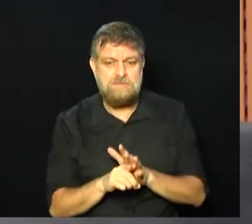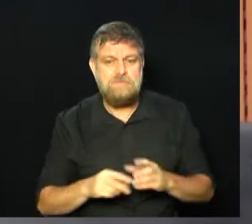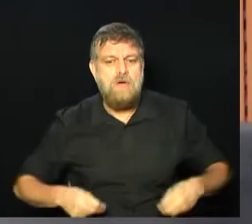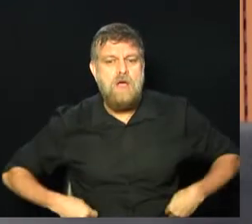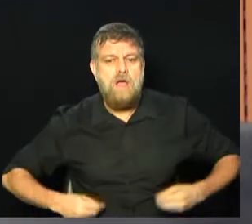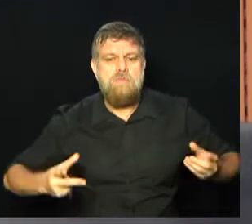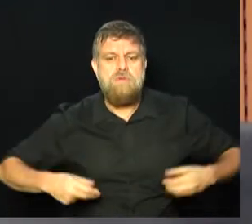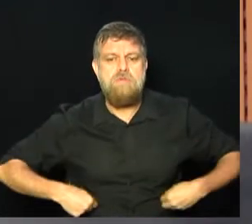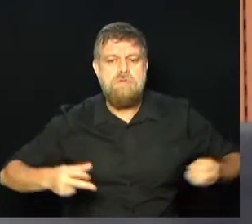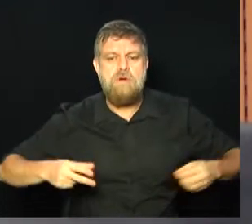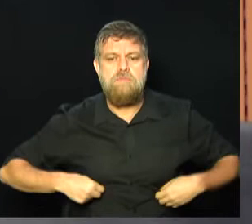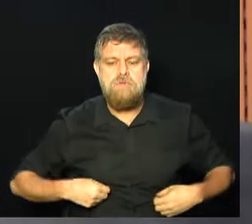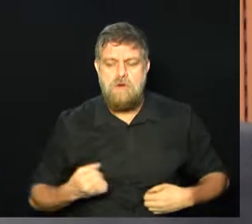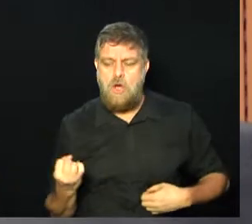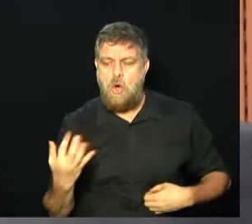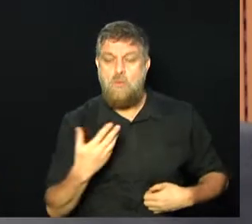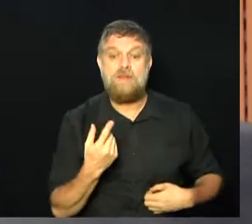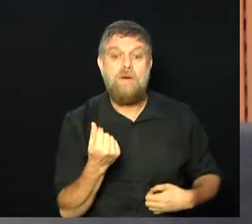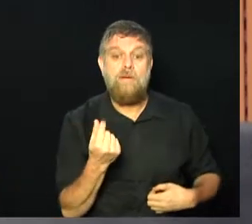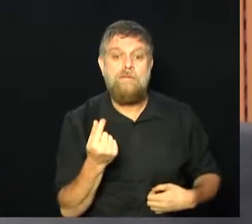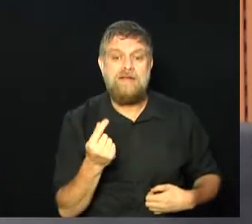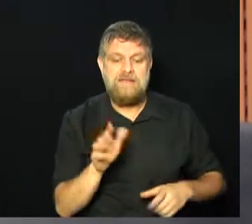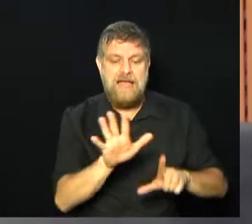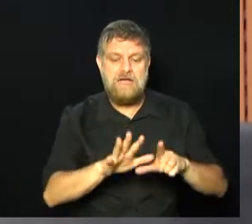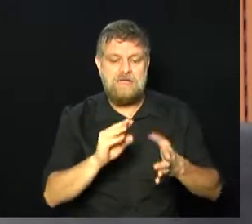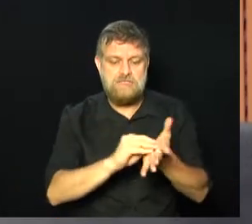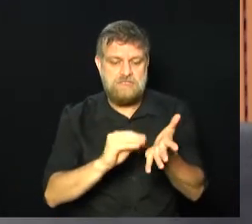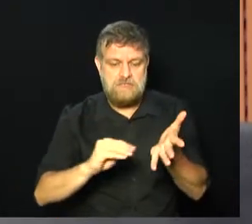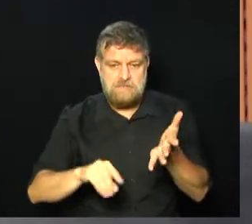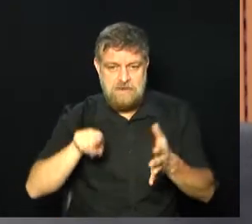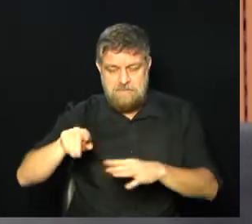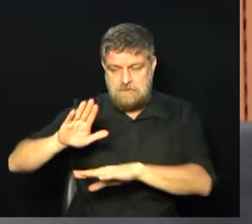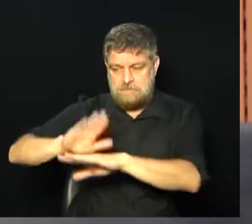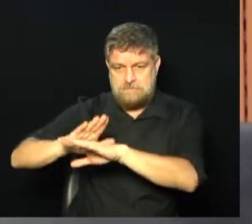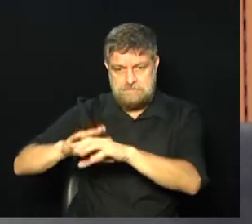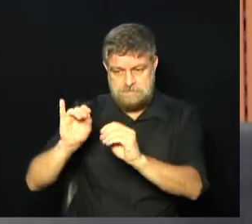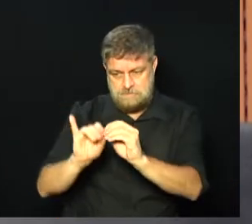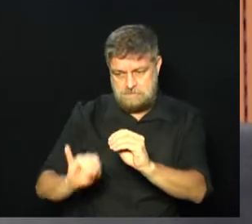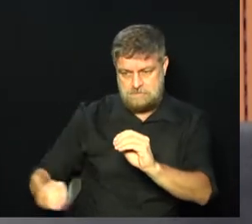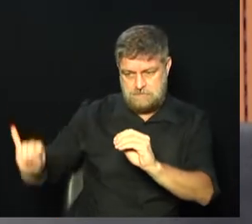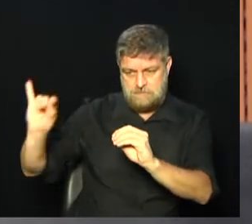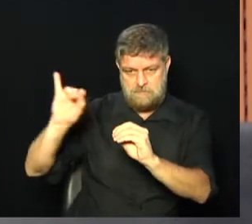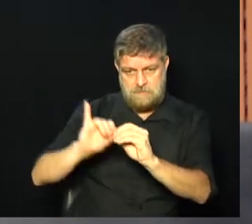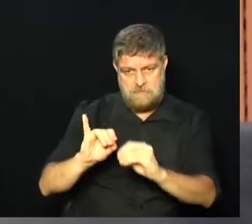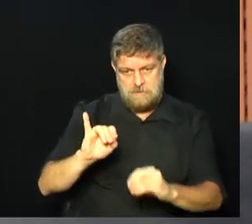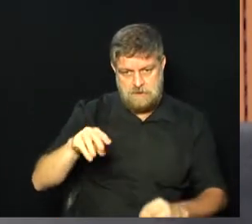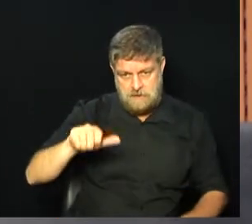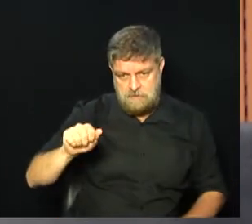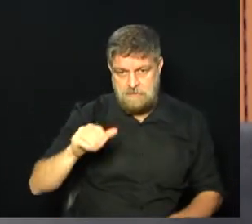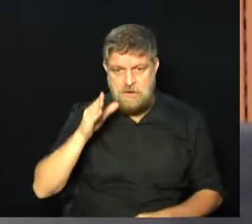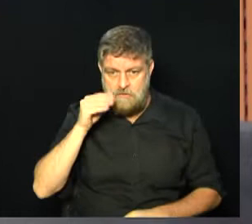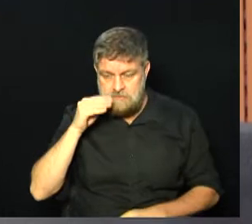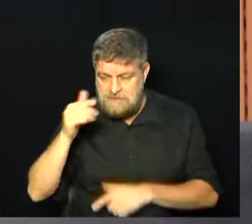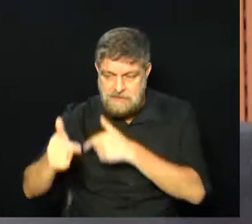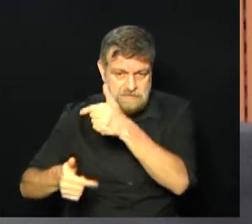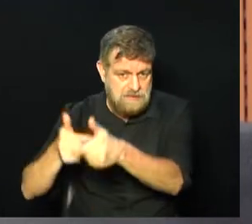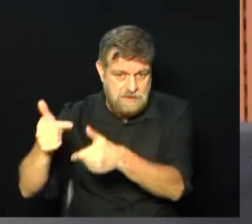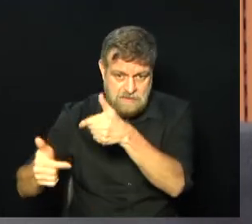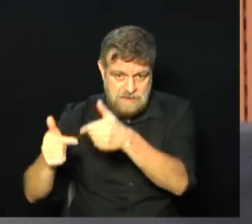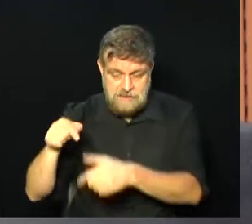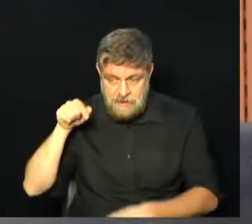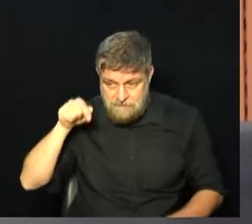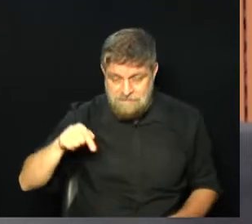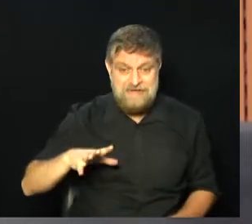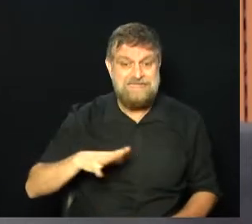aplicar a plataforma de agendamento? Eu falei, não, foi feito pela IMA, deve ter o custo das horas de trabalho dos funcionários da IMA, mas foi desenvolvido